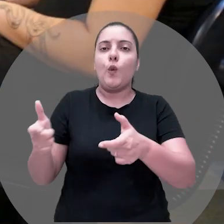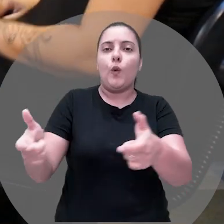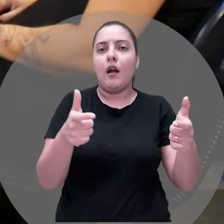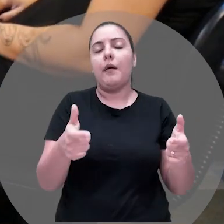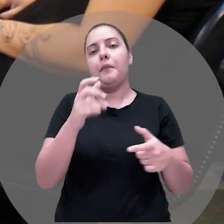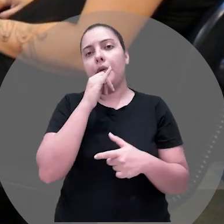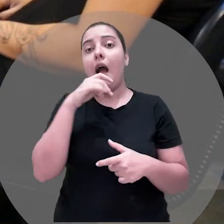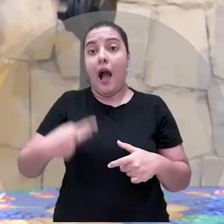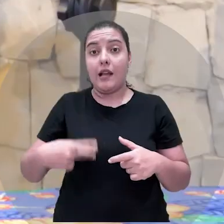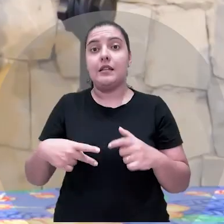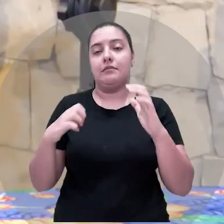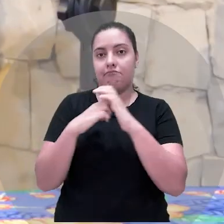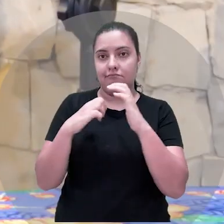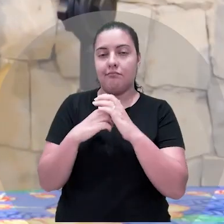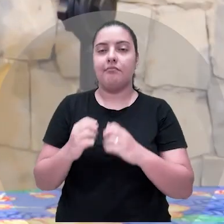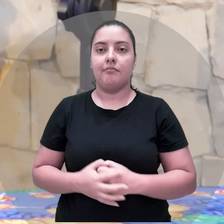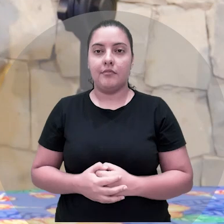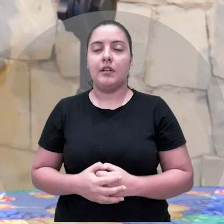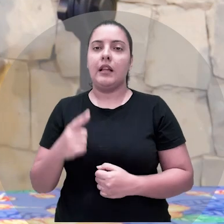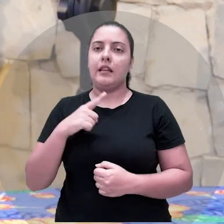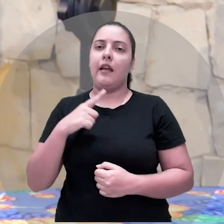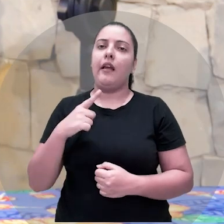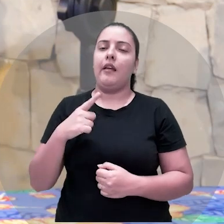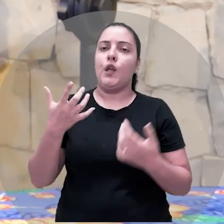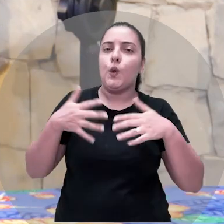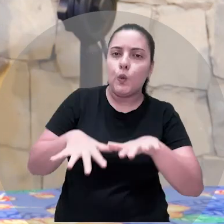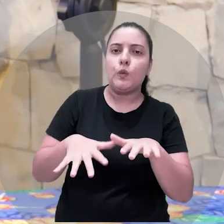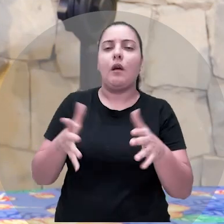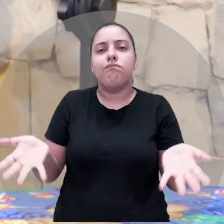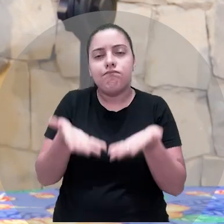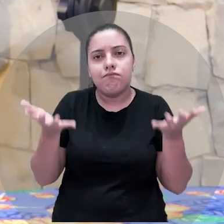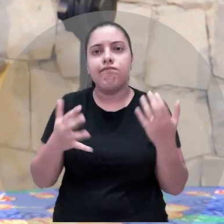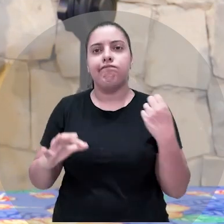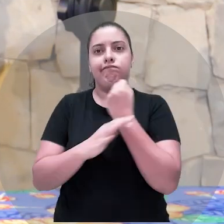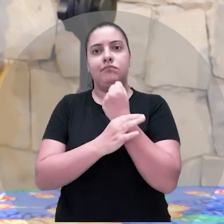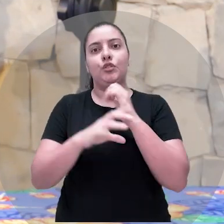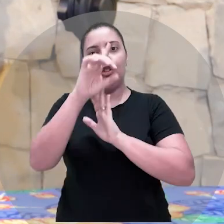né fazer convites mais abrangentes e